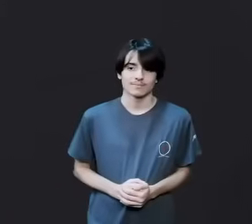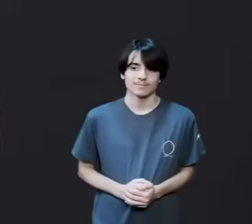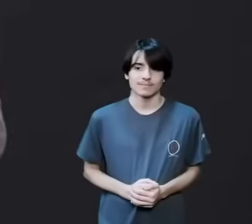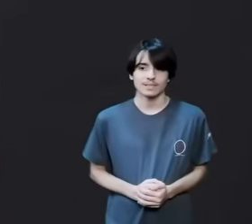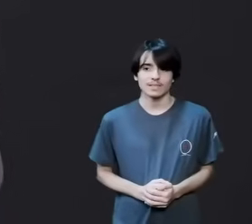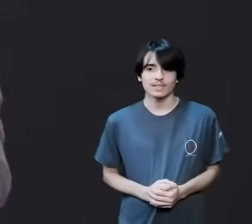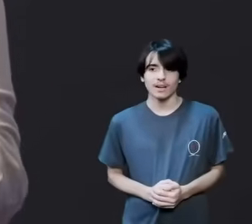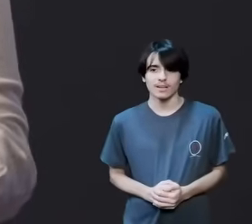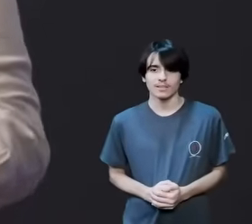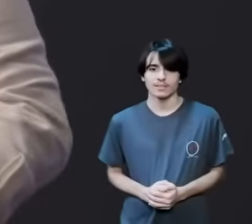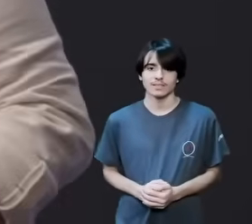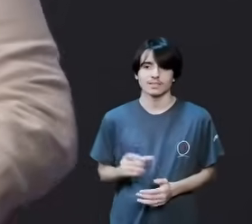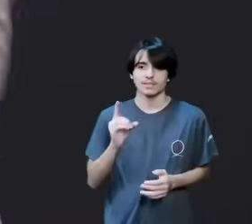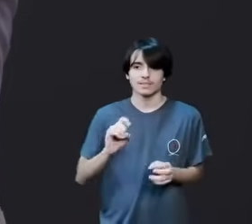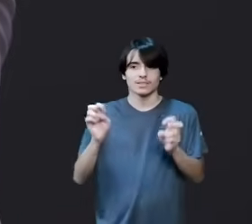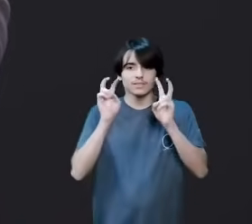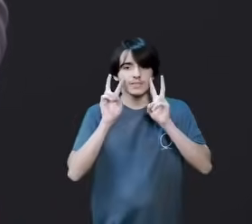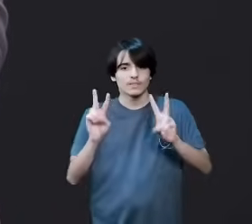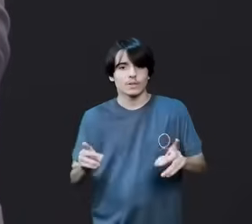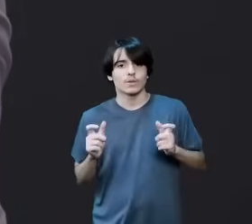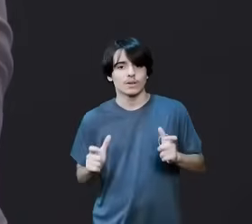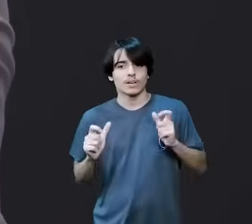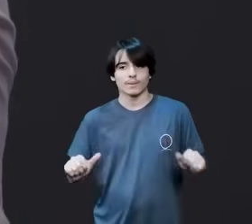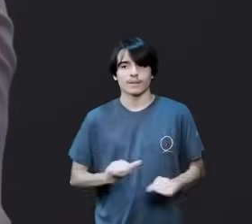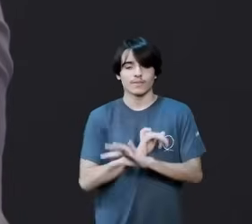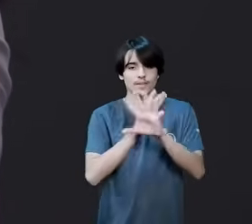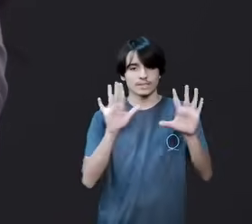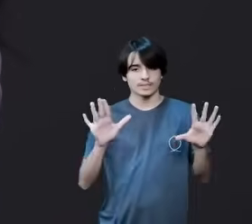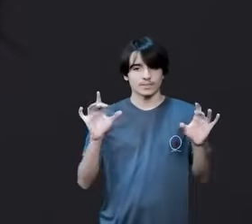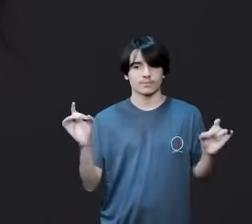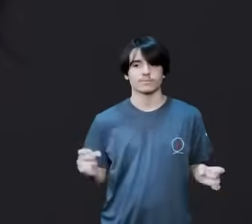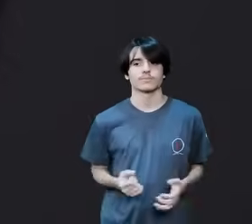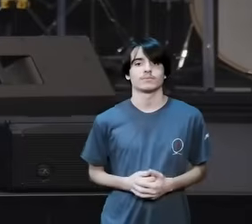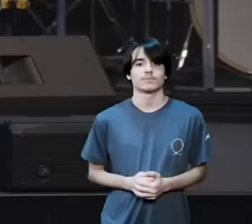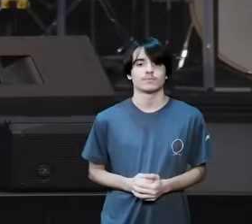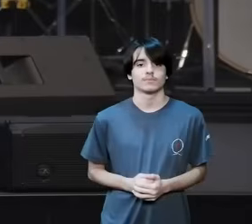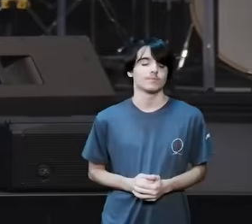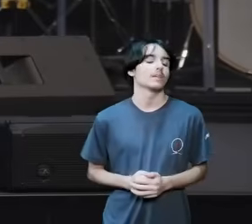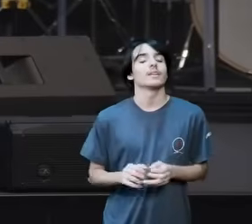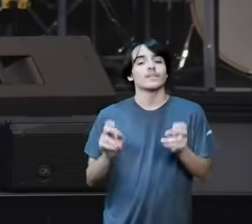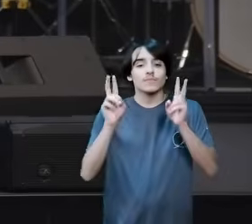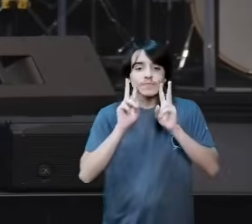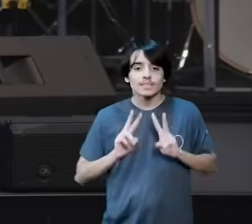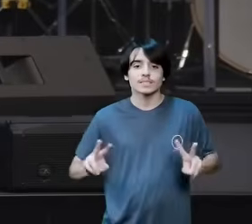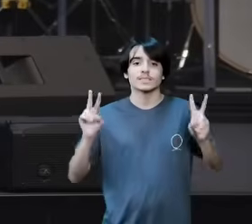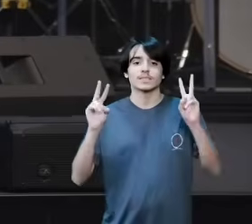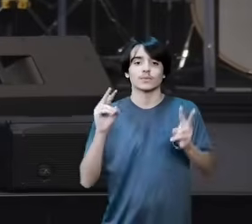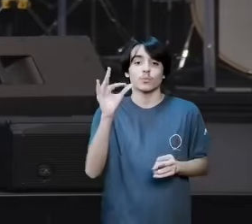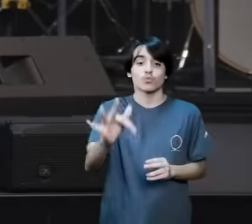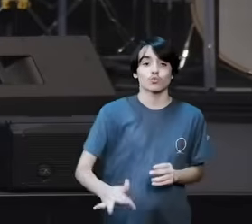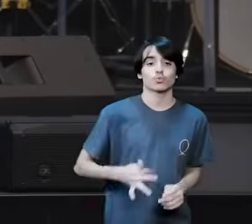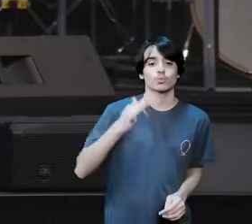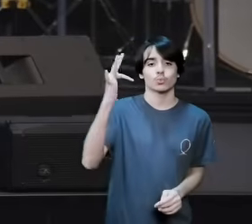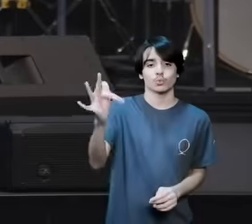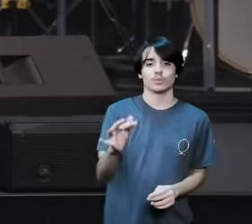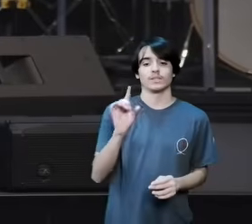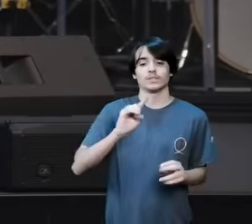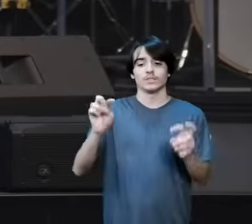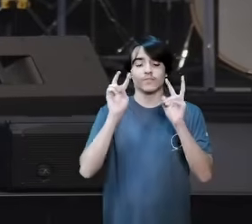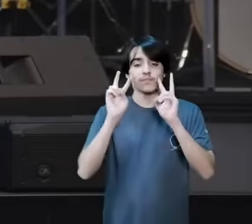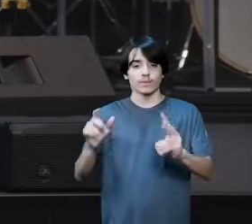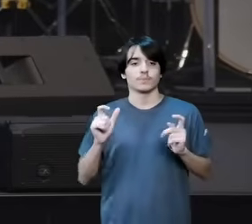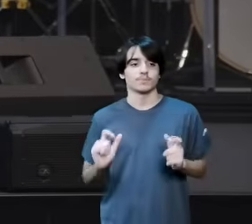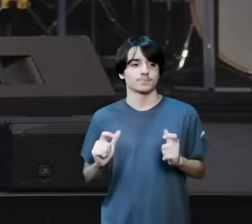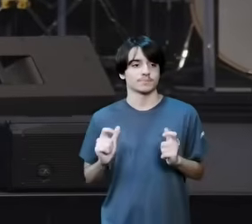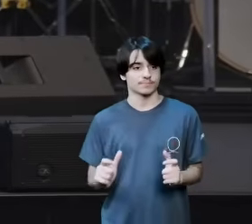Deus vê lugar para revelação clara, para a visão que aponta para destino. Deus vê